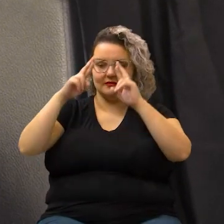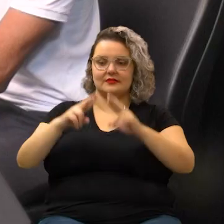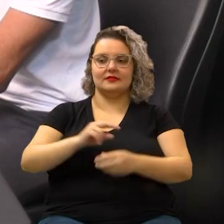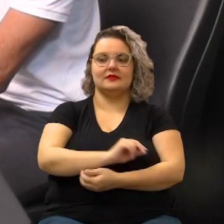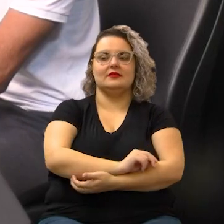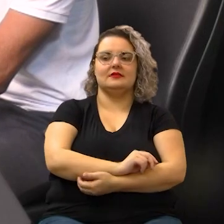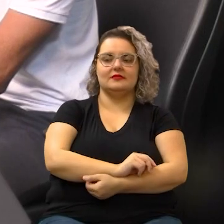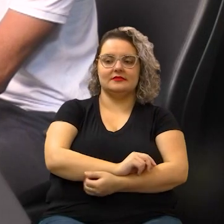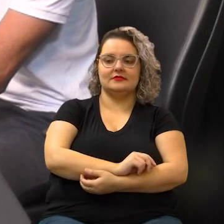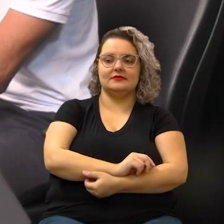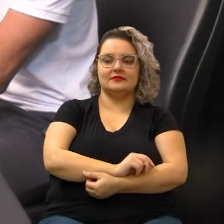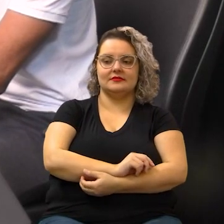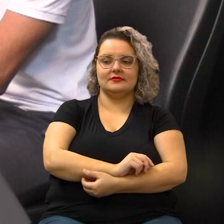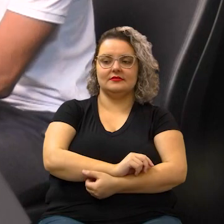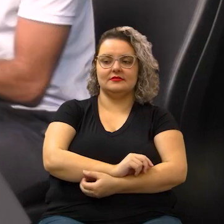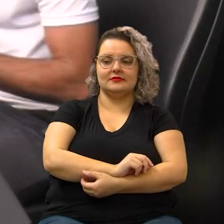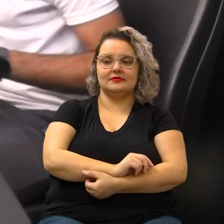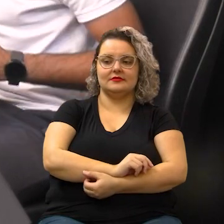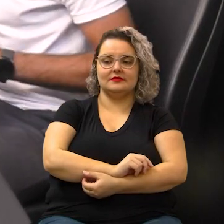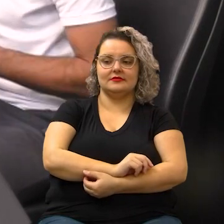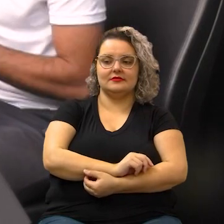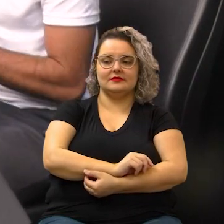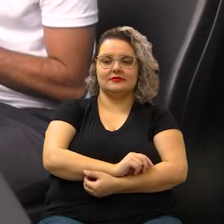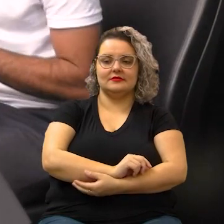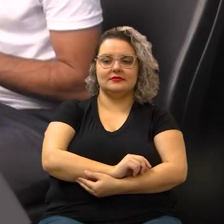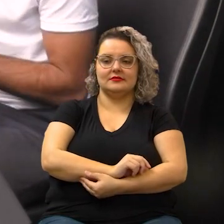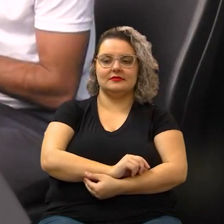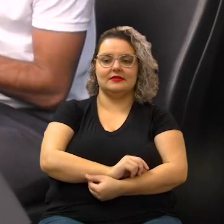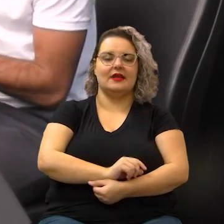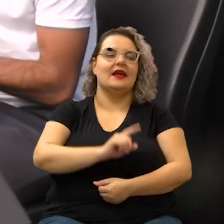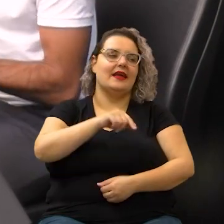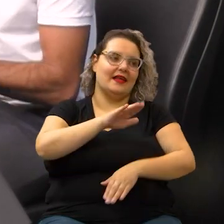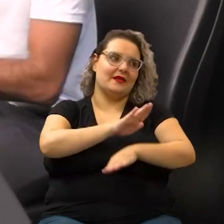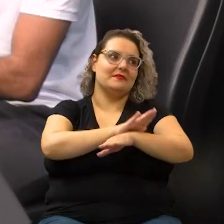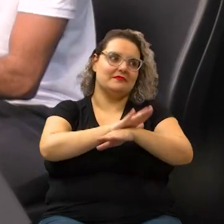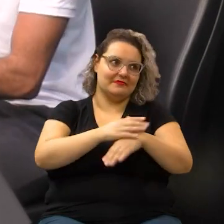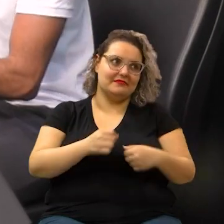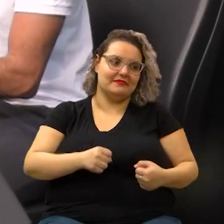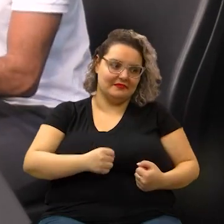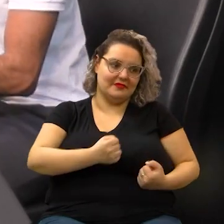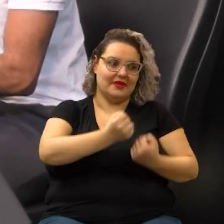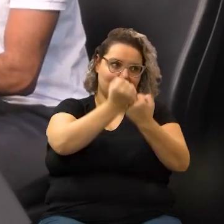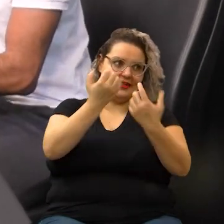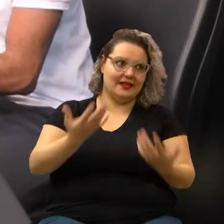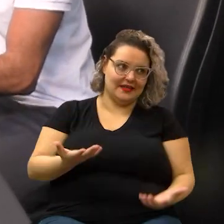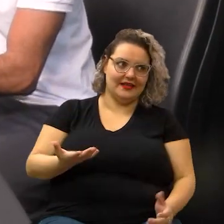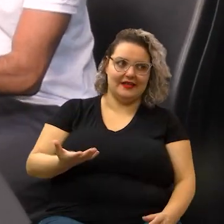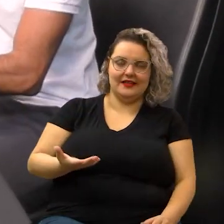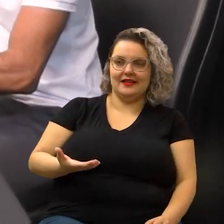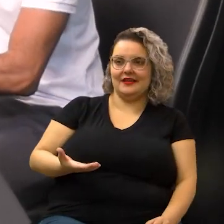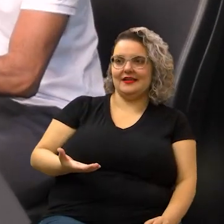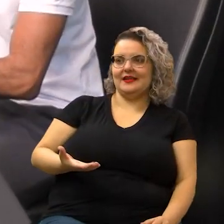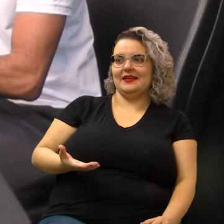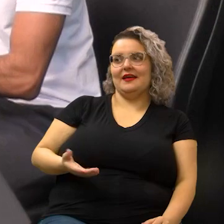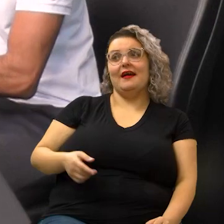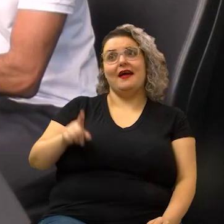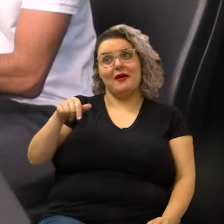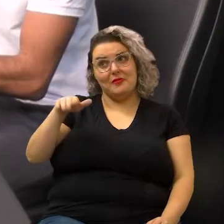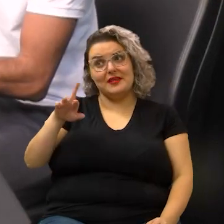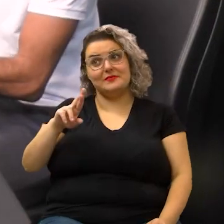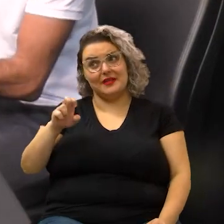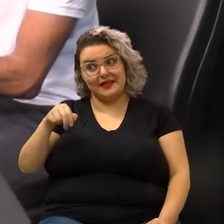uma conselheira. Respeito. Hoje ela é mais pra Renata do que pra mim. Ah, tá. Ela me acha muito difícil. Ela te